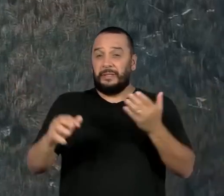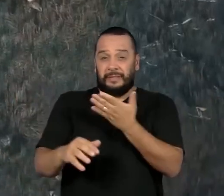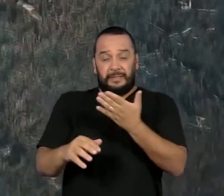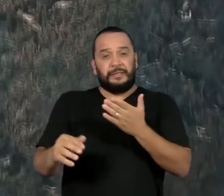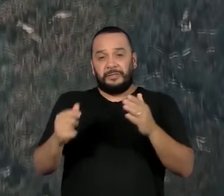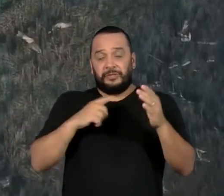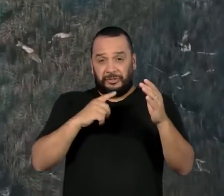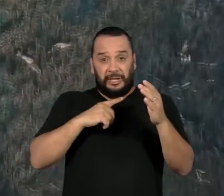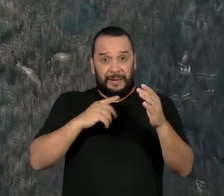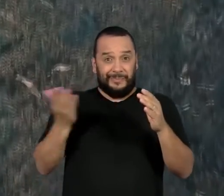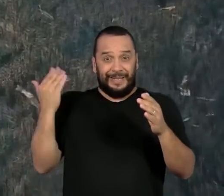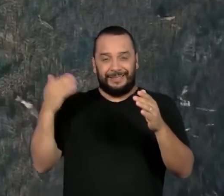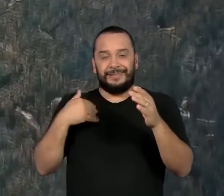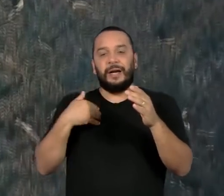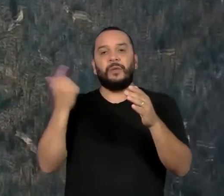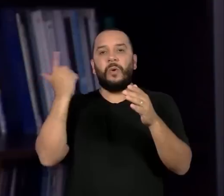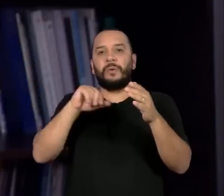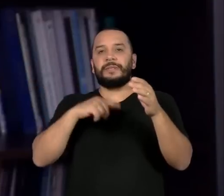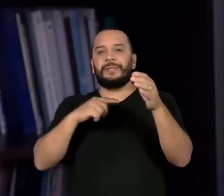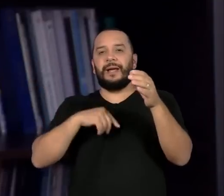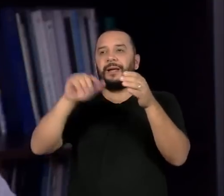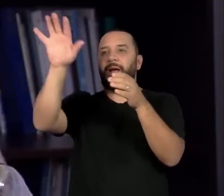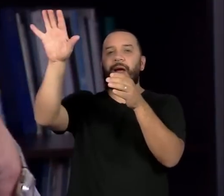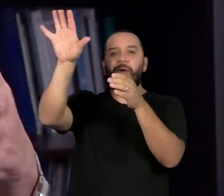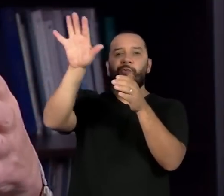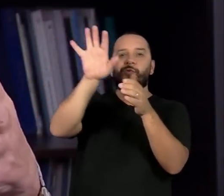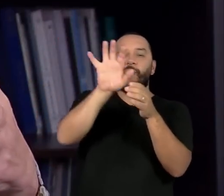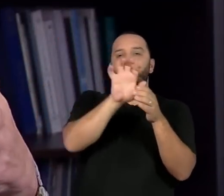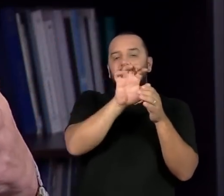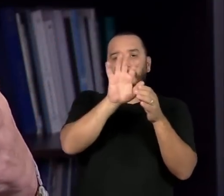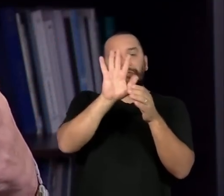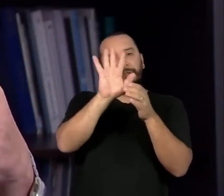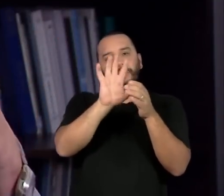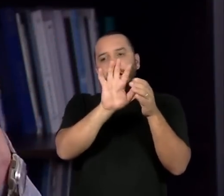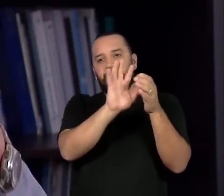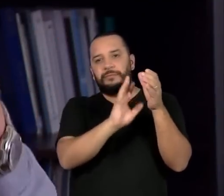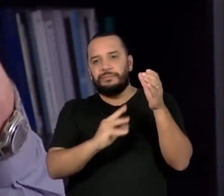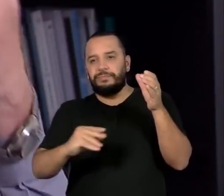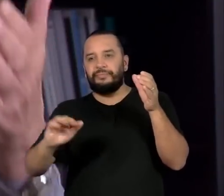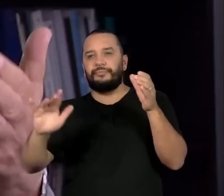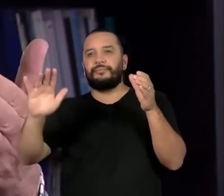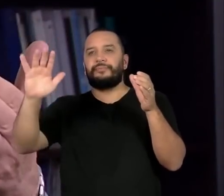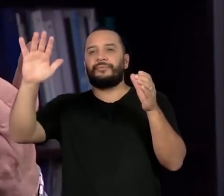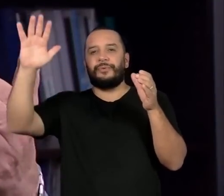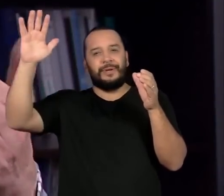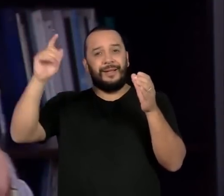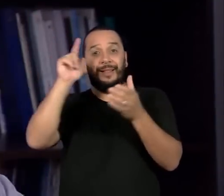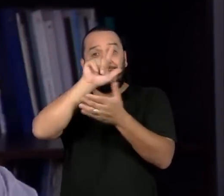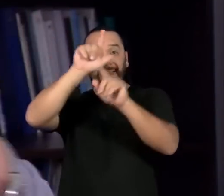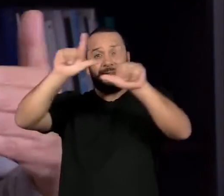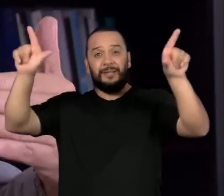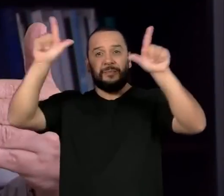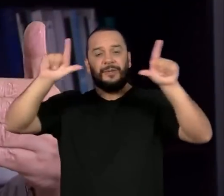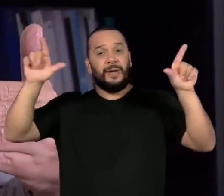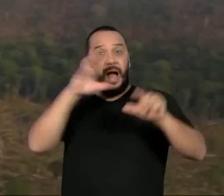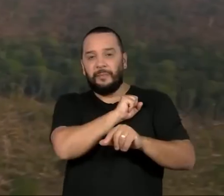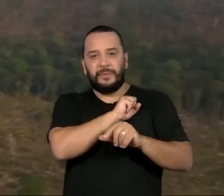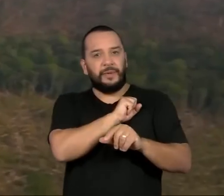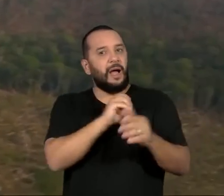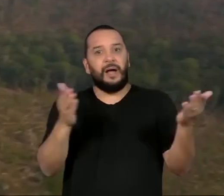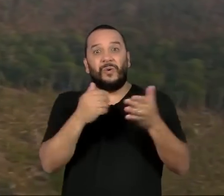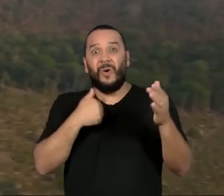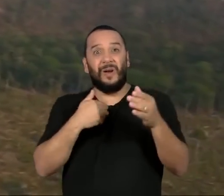de carbono. Se a estação seca continuar a aumentar no sul da Amazônia, mais 2 décadas, ela já chega no